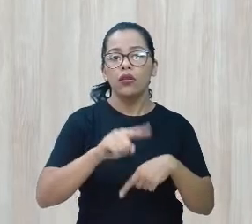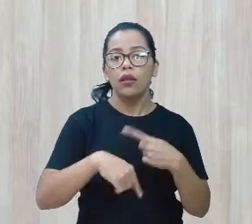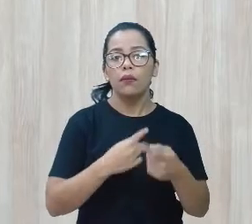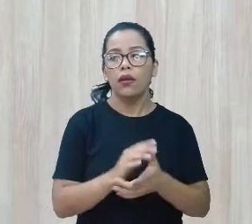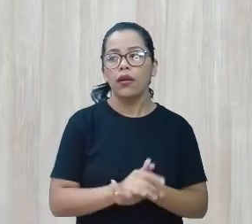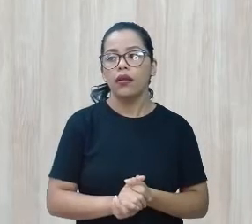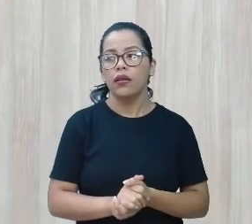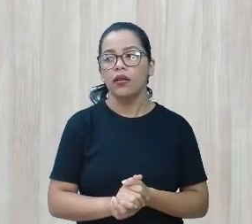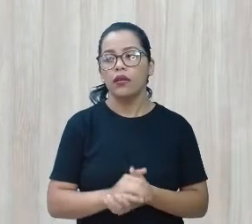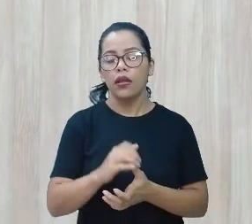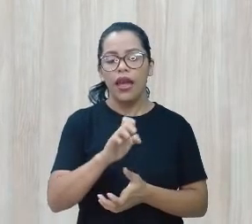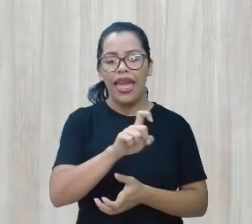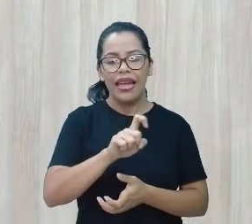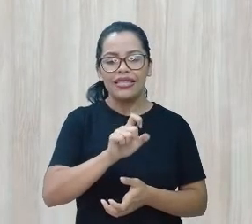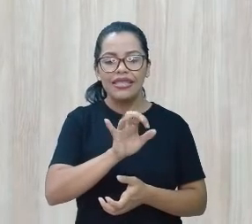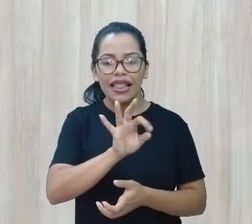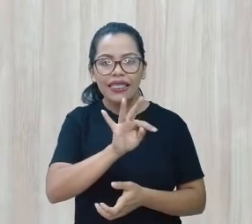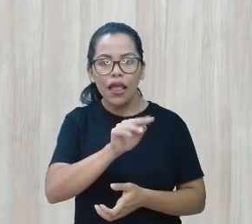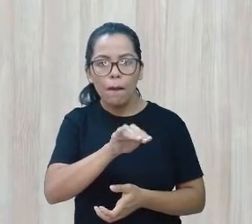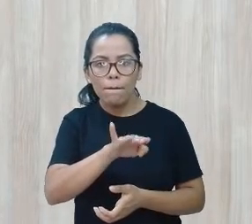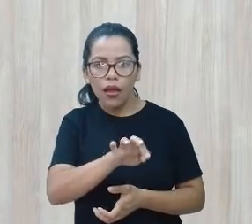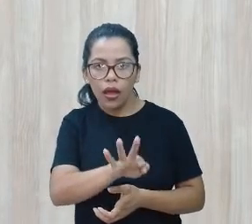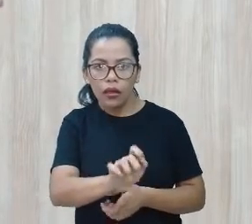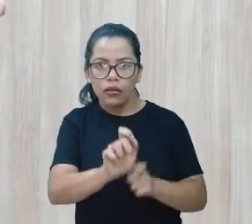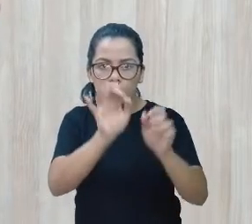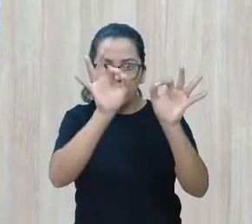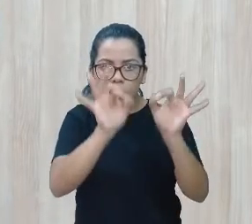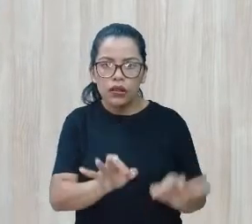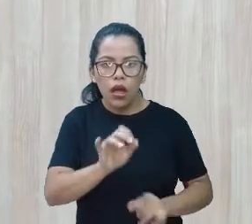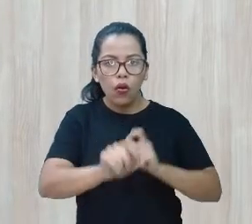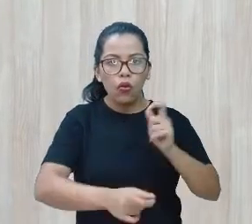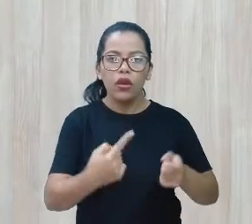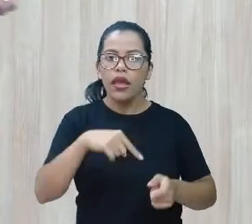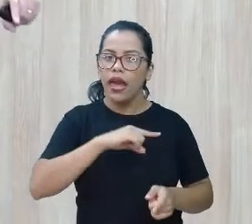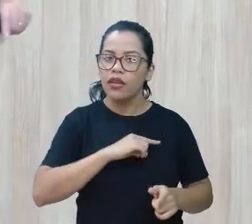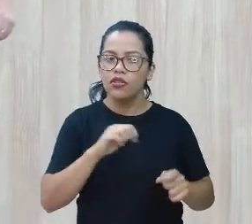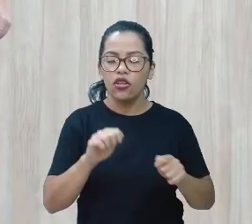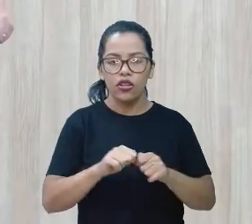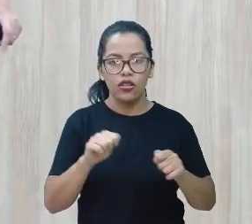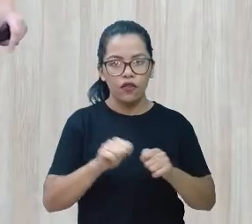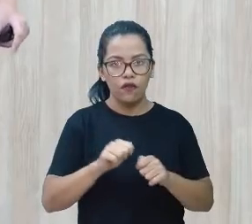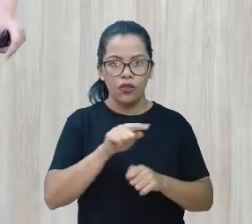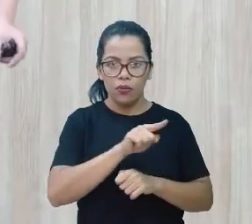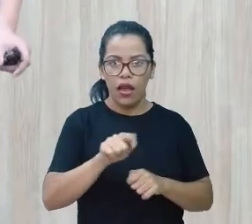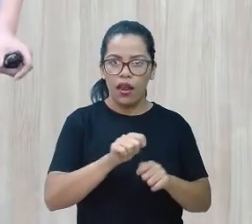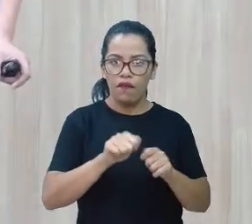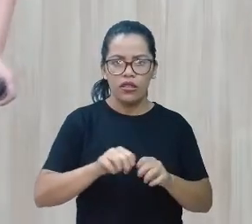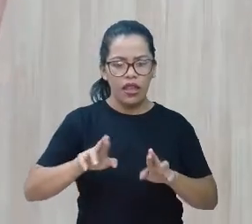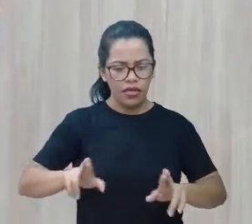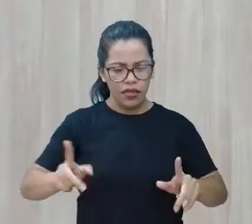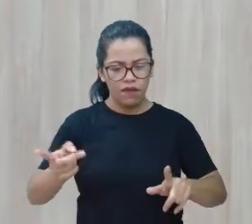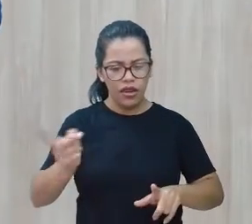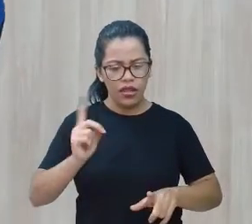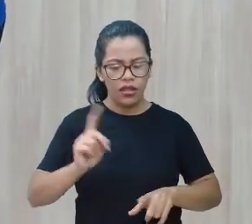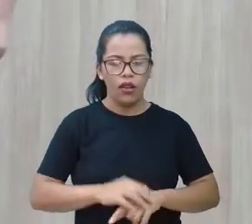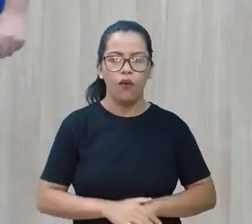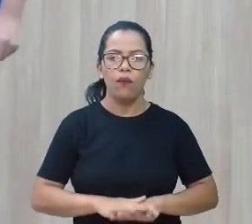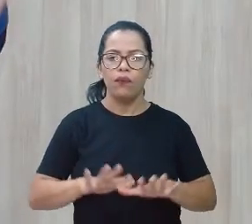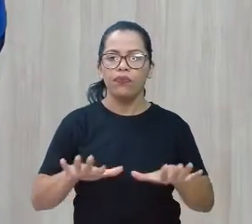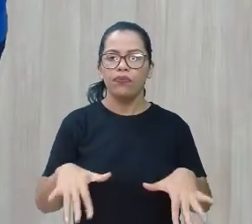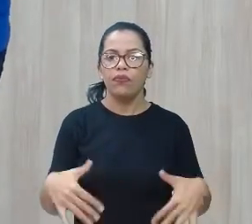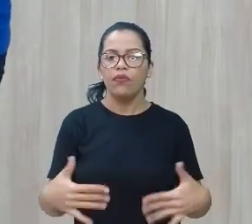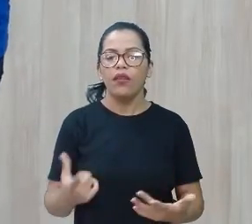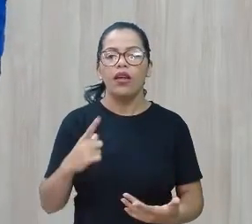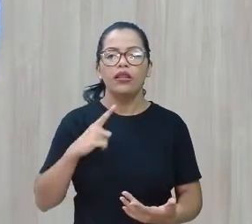novo, exatamente o que a gente colocou para ela fazer. Não vai fazer diferente, não. Para isso, eu trouxe uma outra tirinha